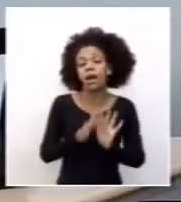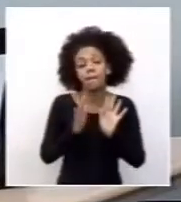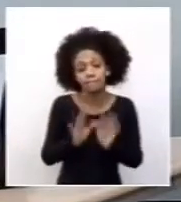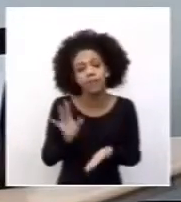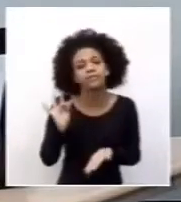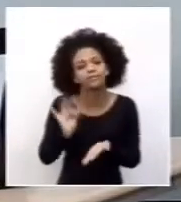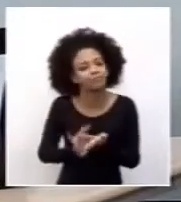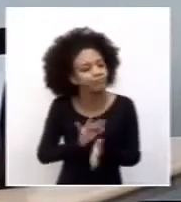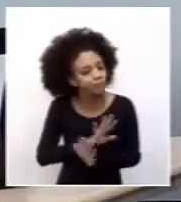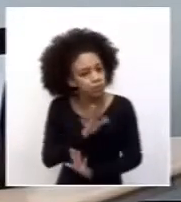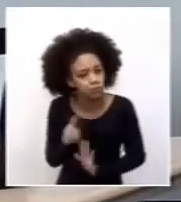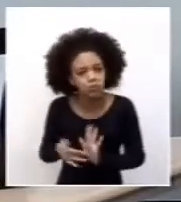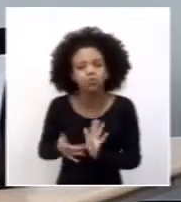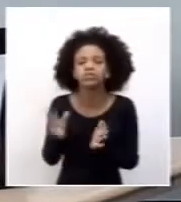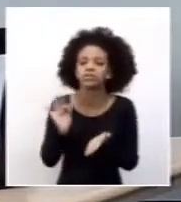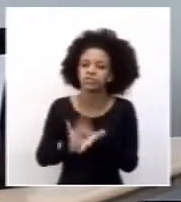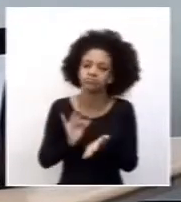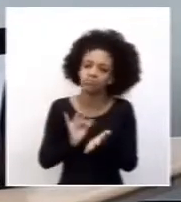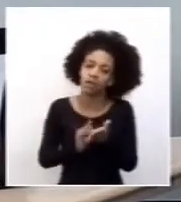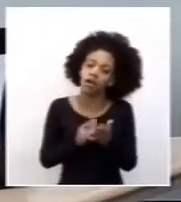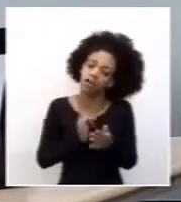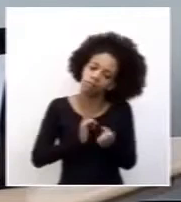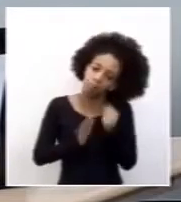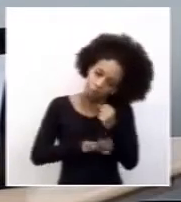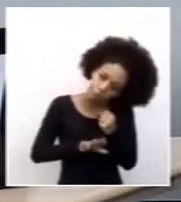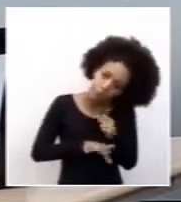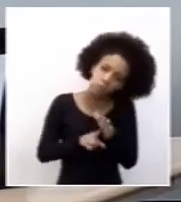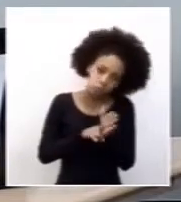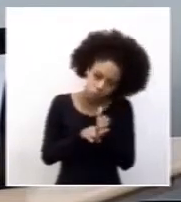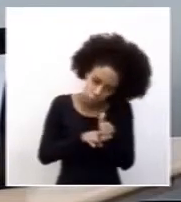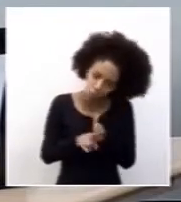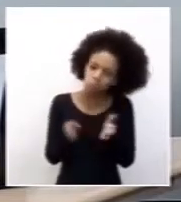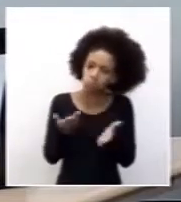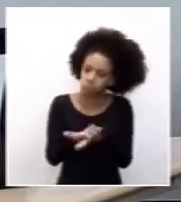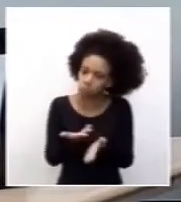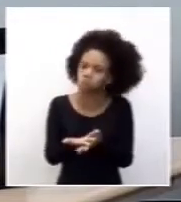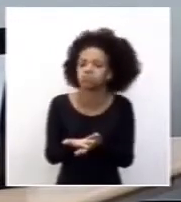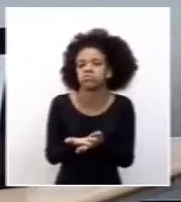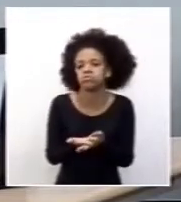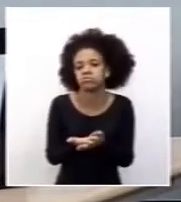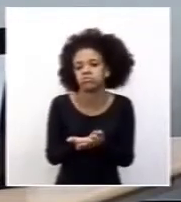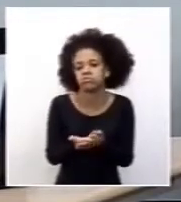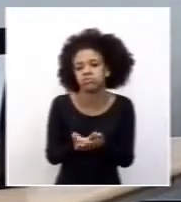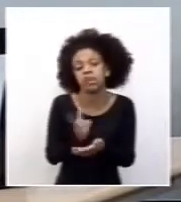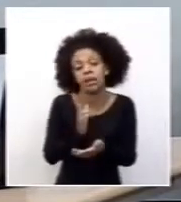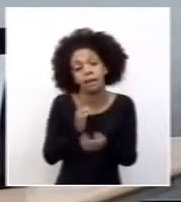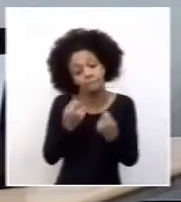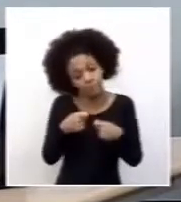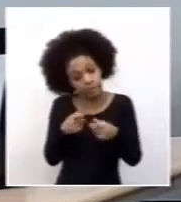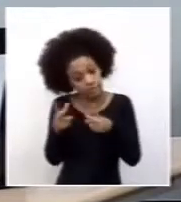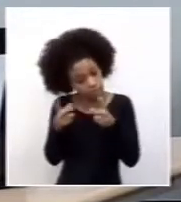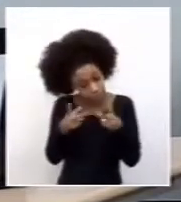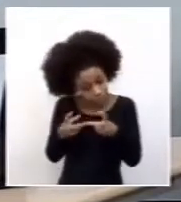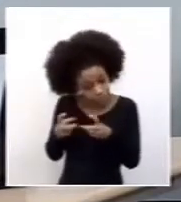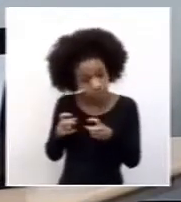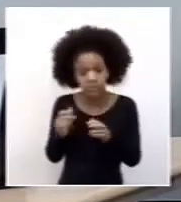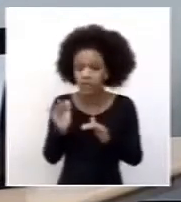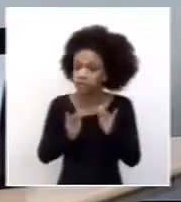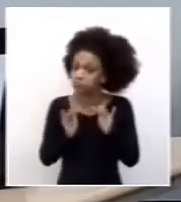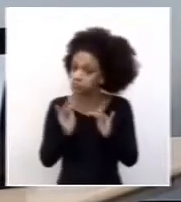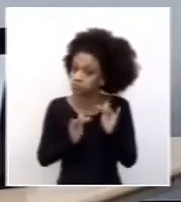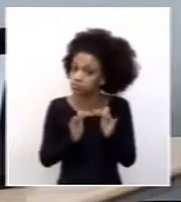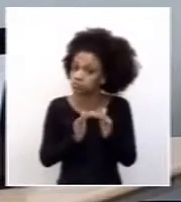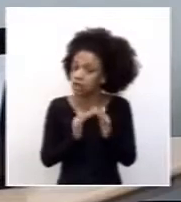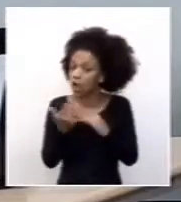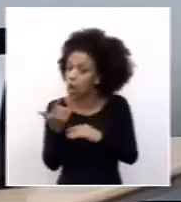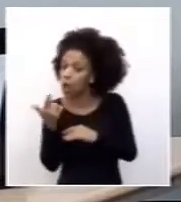verdadeiras. Tudo bem, são baseadas em estudo, em pesquisa, isso tem que ser realmente analisado, né? Talvez outras